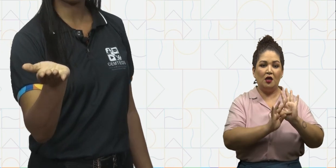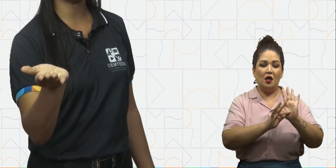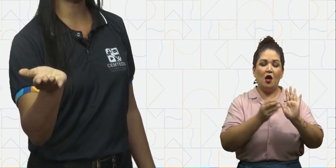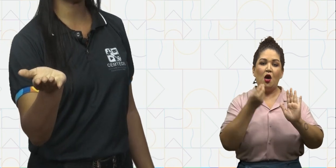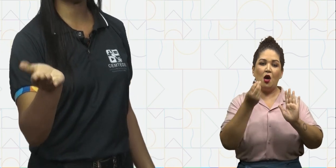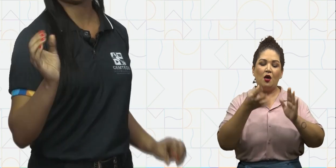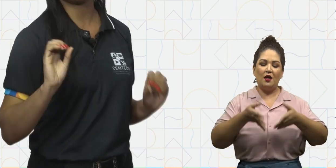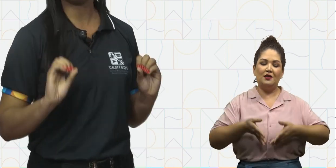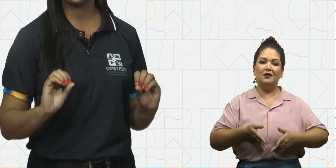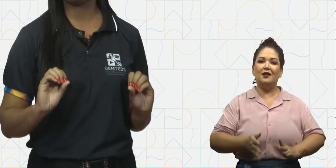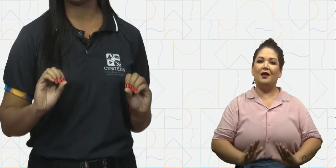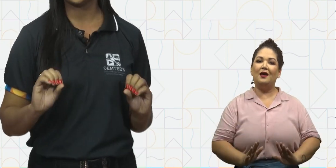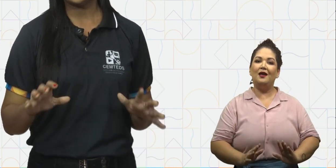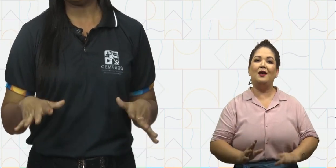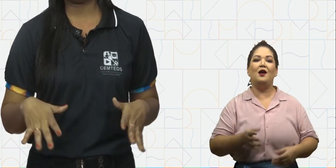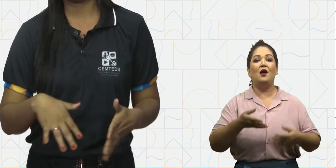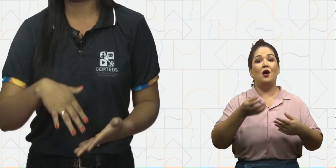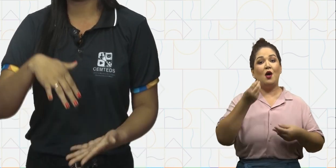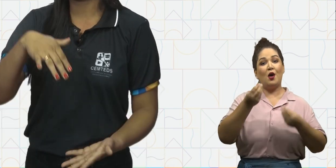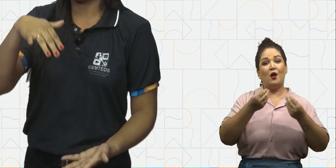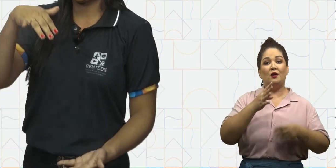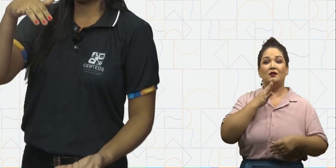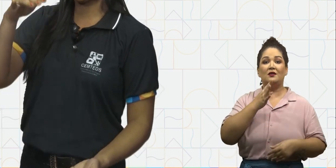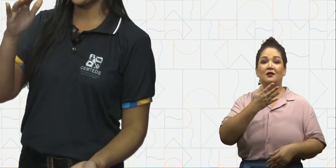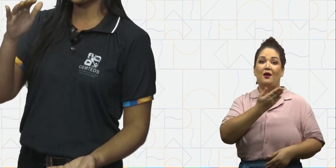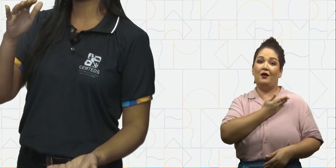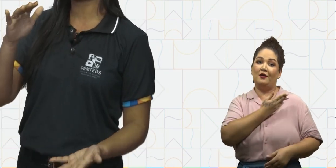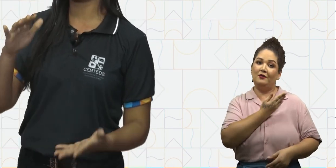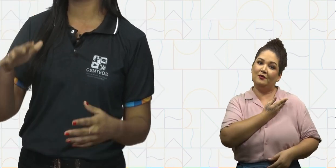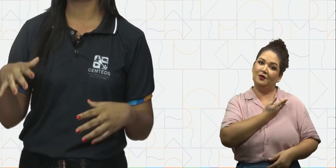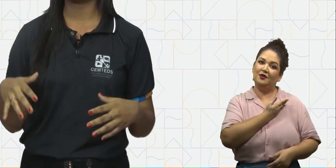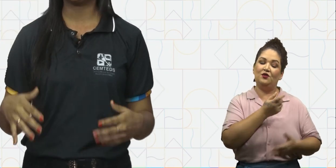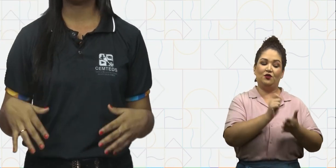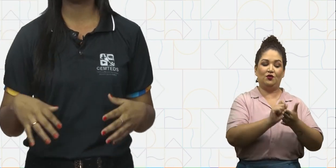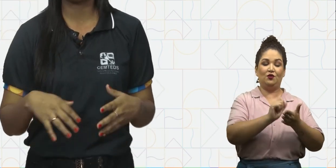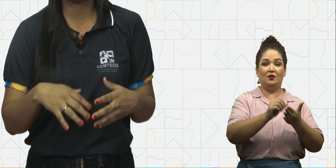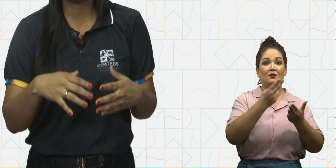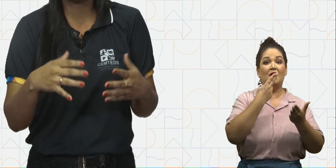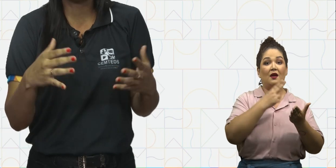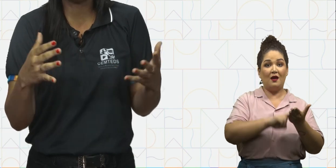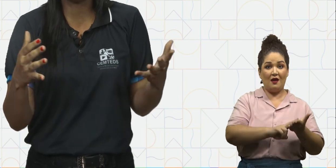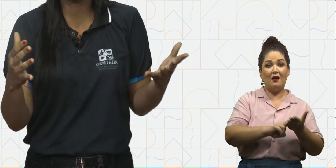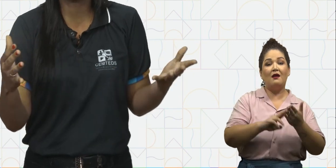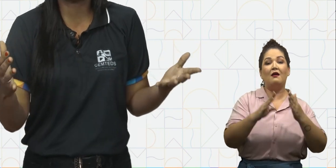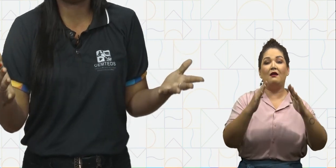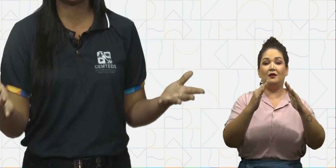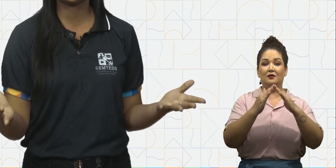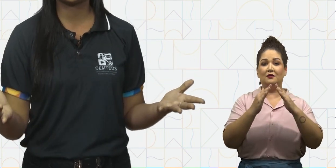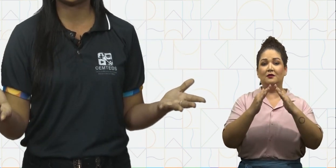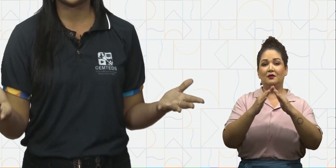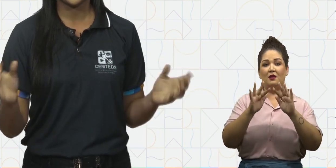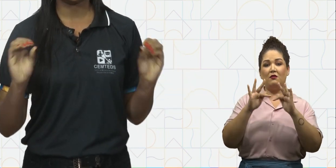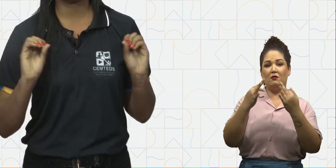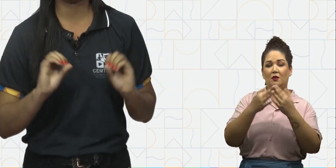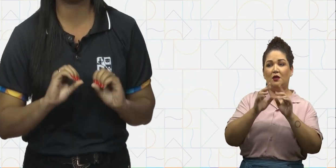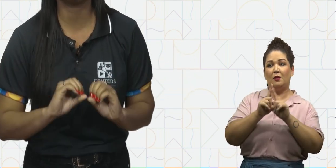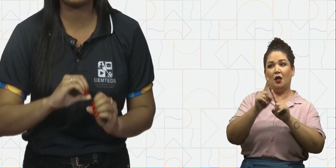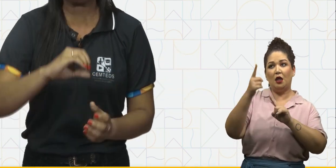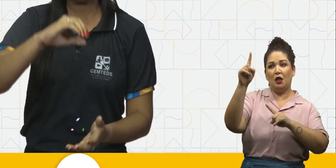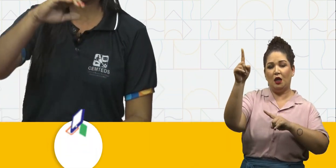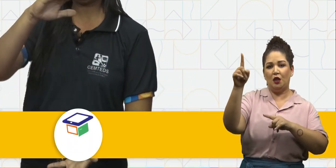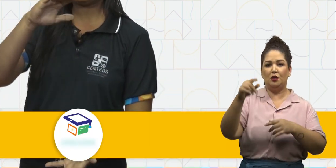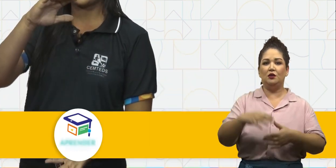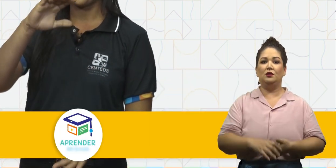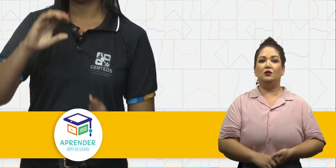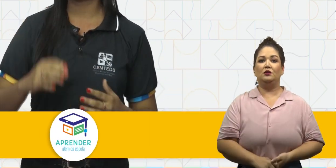você conheceu seus amigos, escrever uma carta para um parente que mora bem distante, escrever